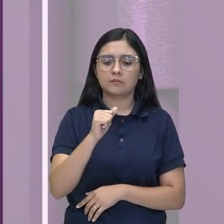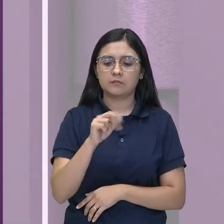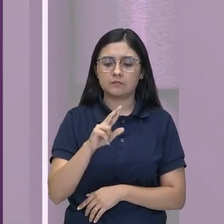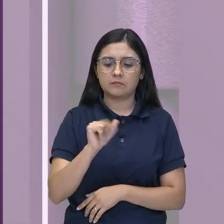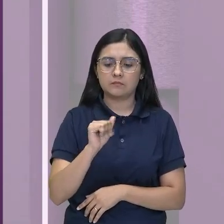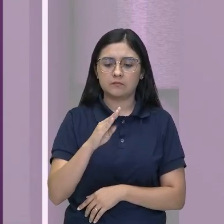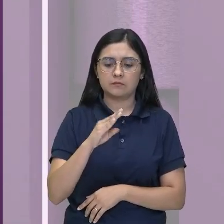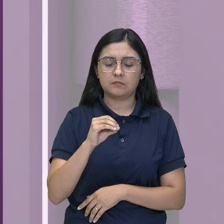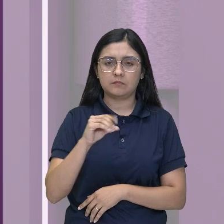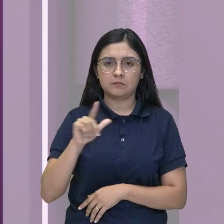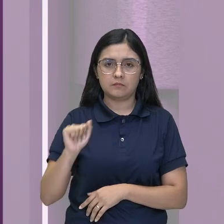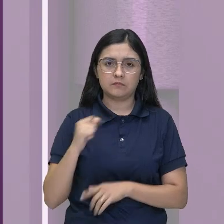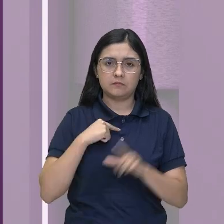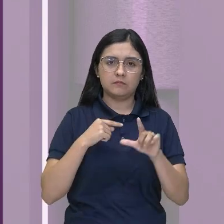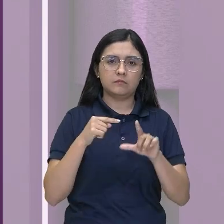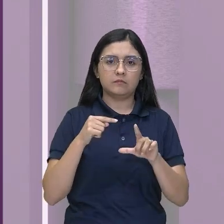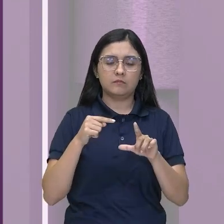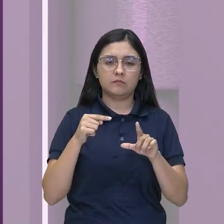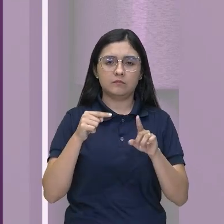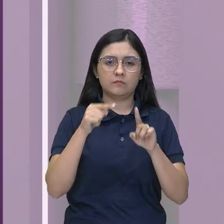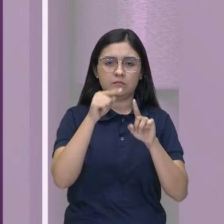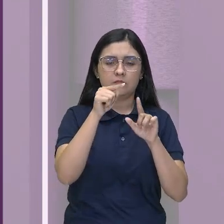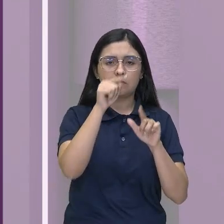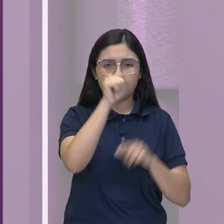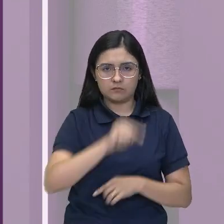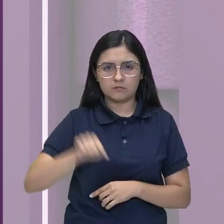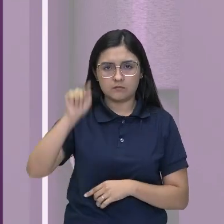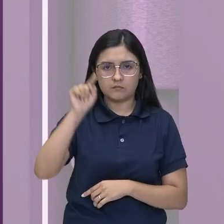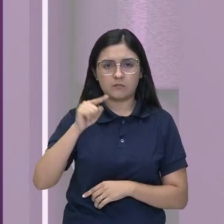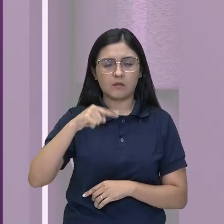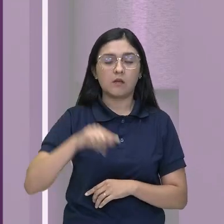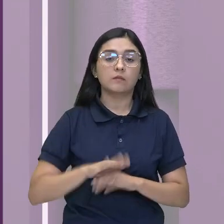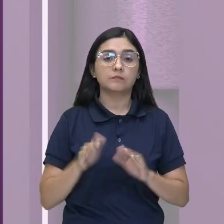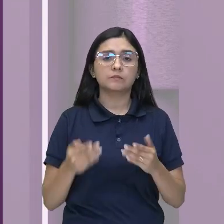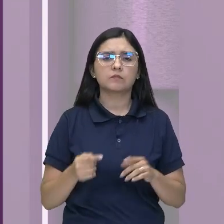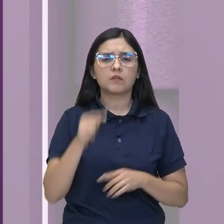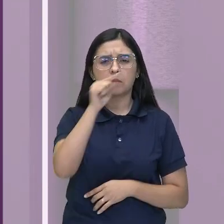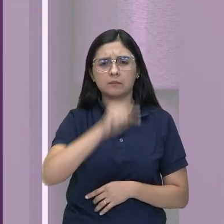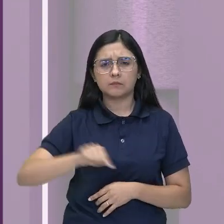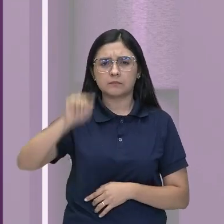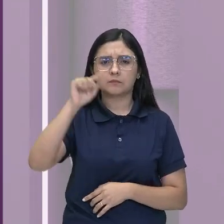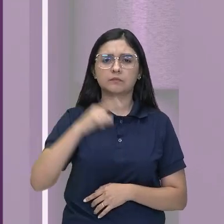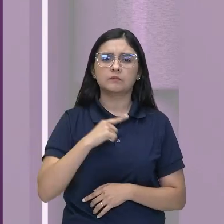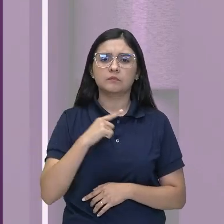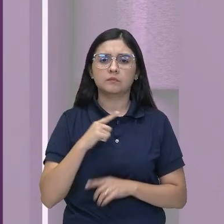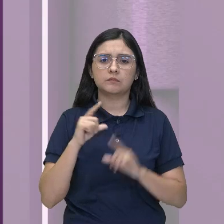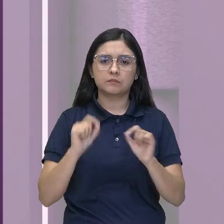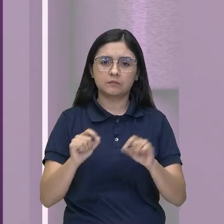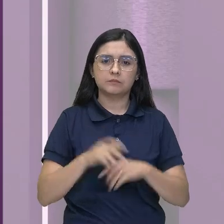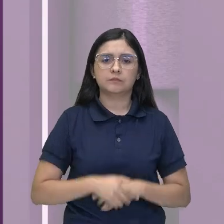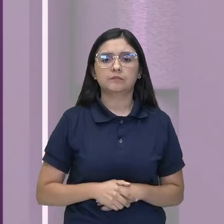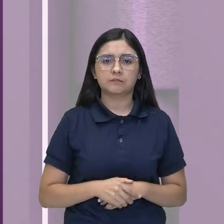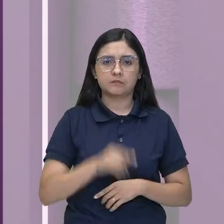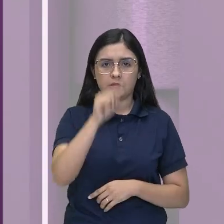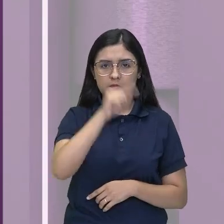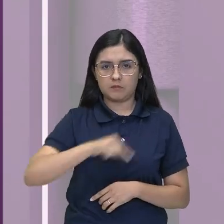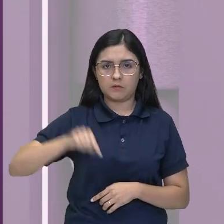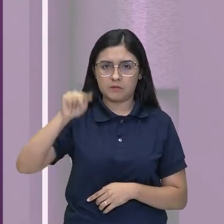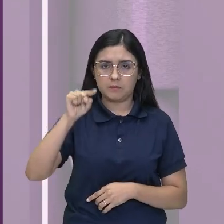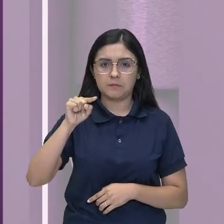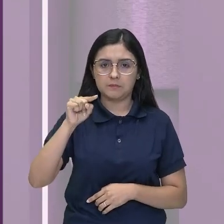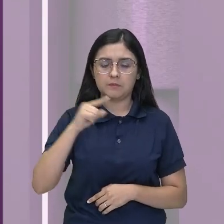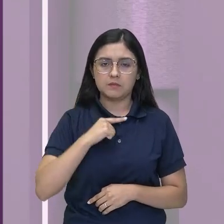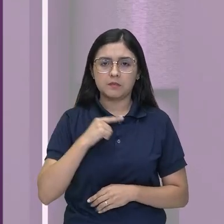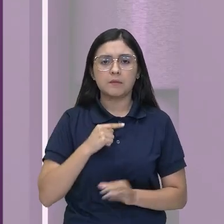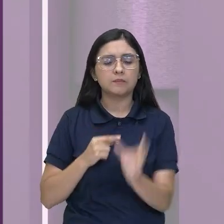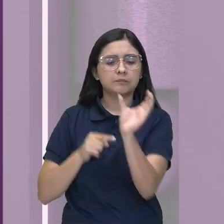Aquela curva, né, que vocês já viram. E aí, essa parábola, ela tem a sua concavidade voltada para cima, até quando a boca dela